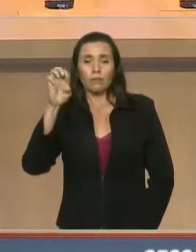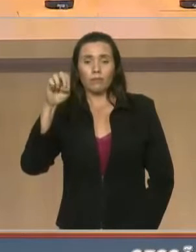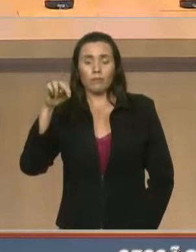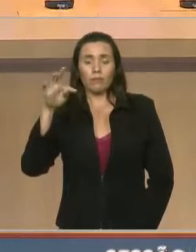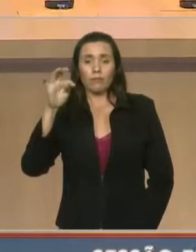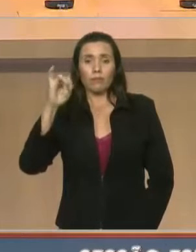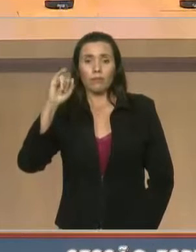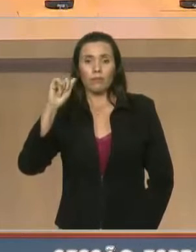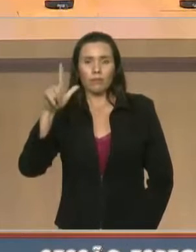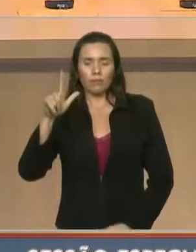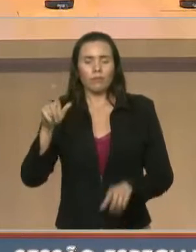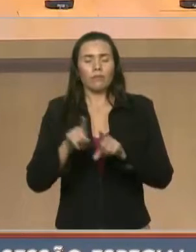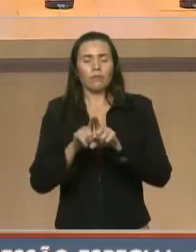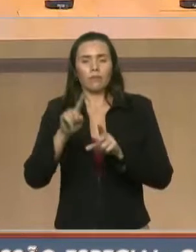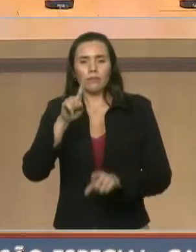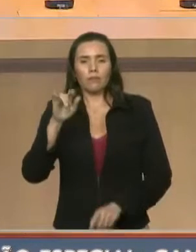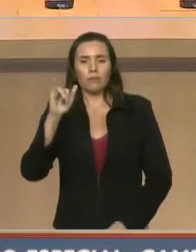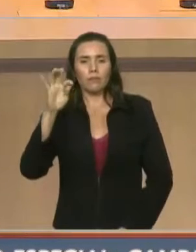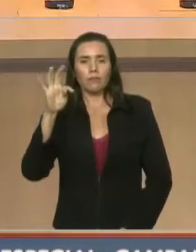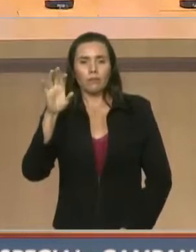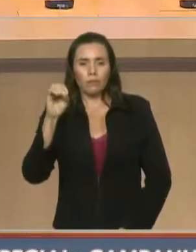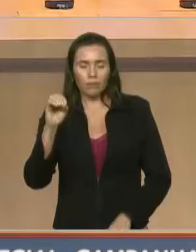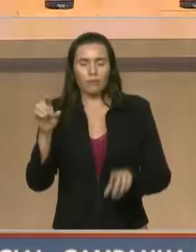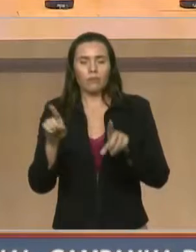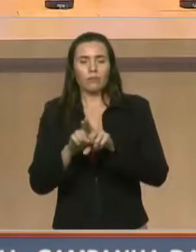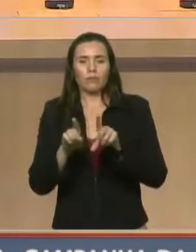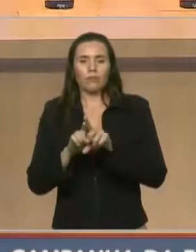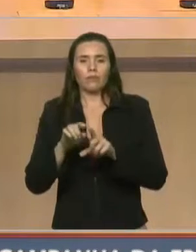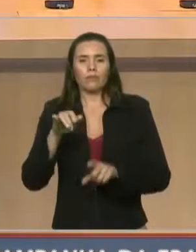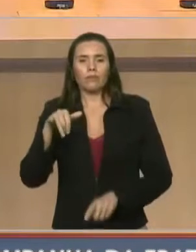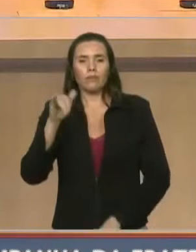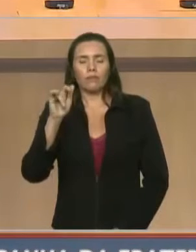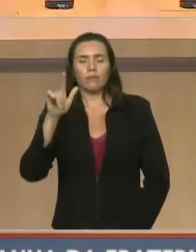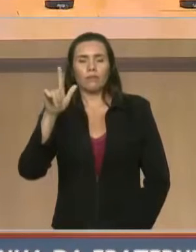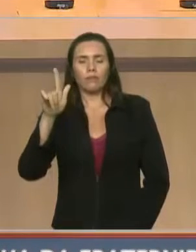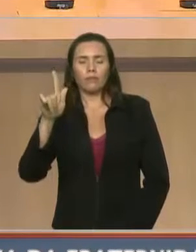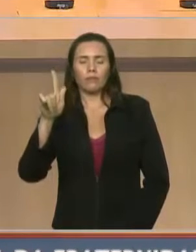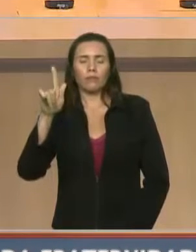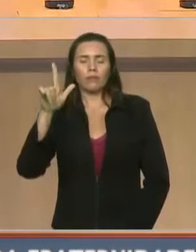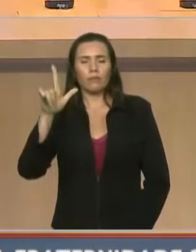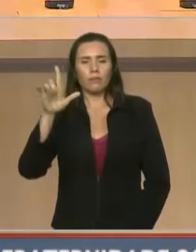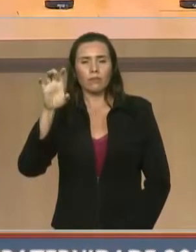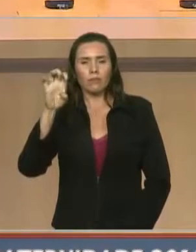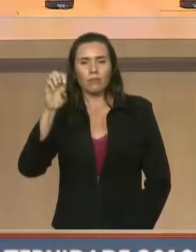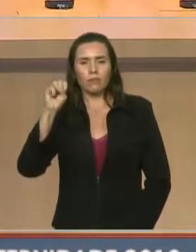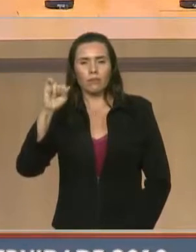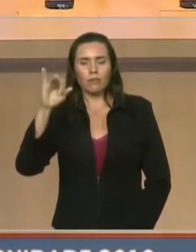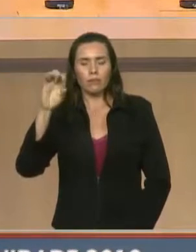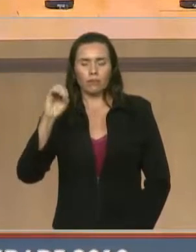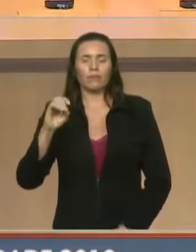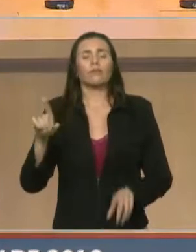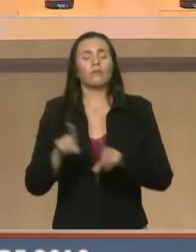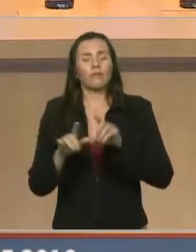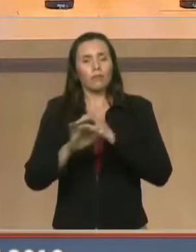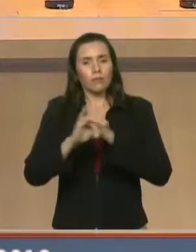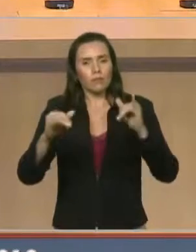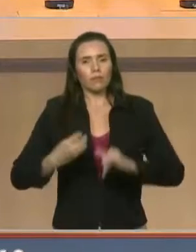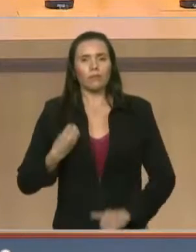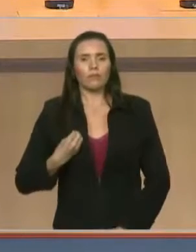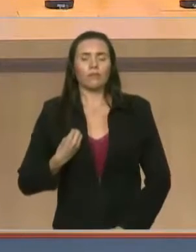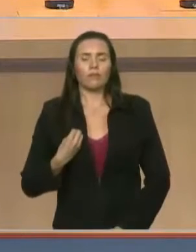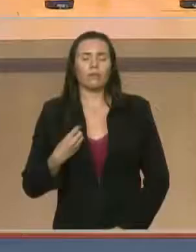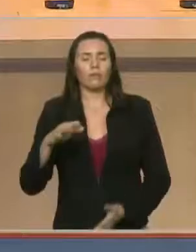sessão solene. E registramos também a presença Francimar Melo, secretária adjunto da